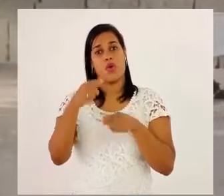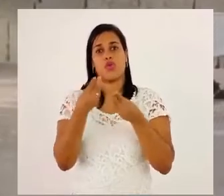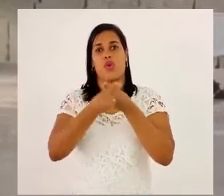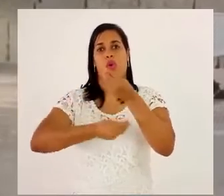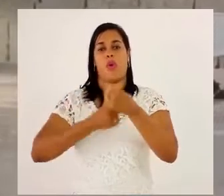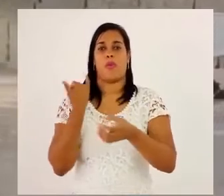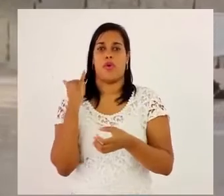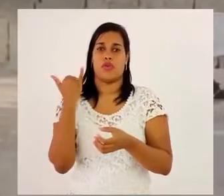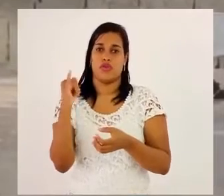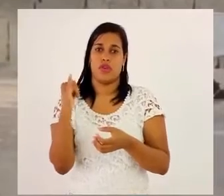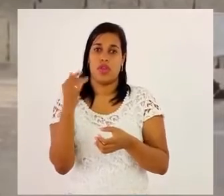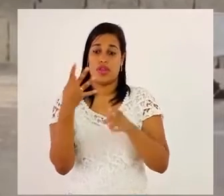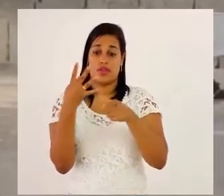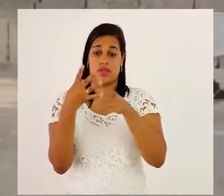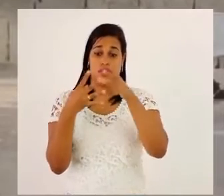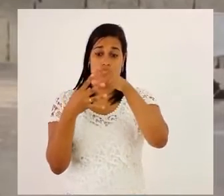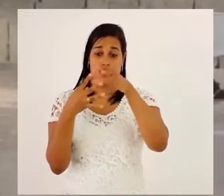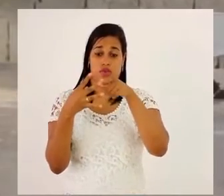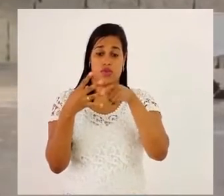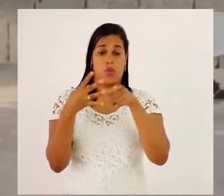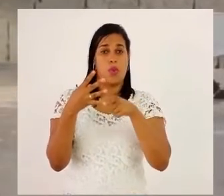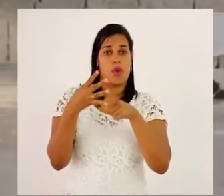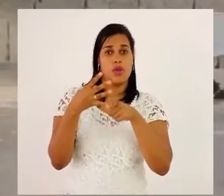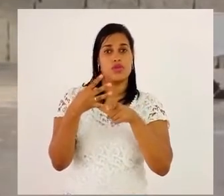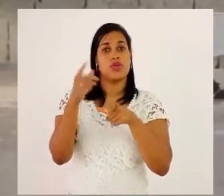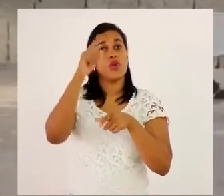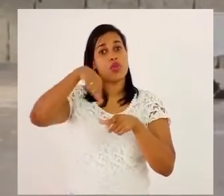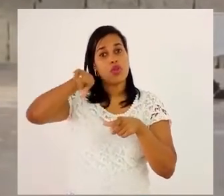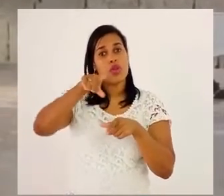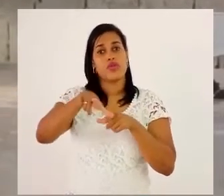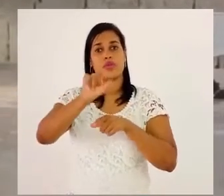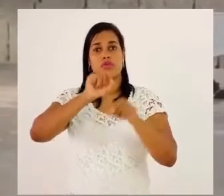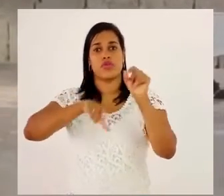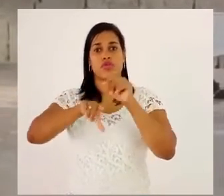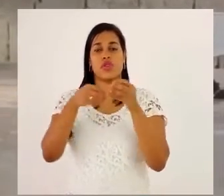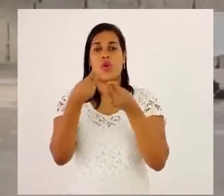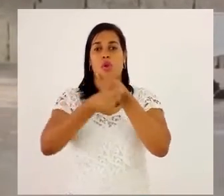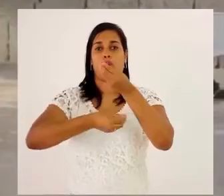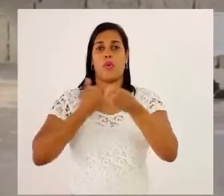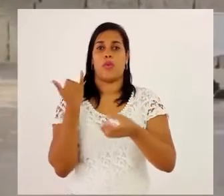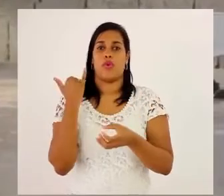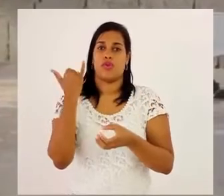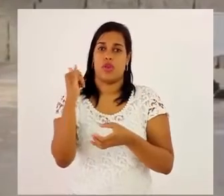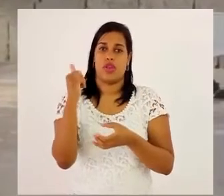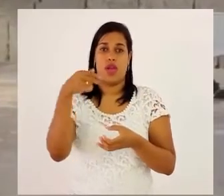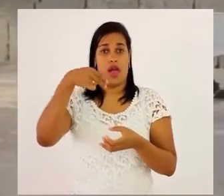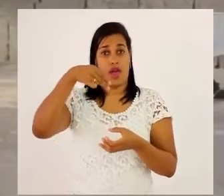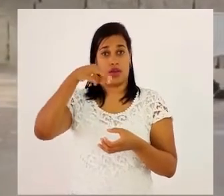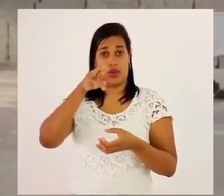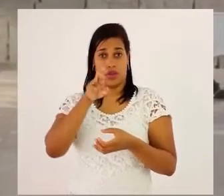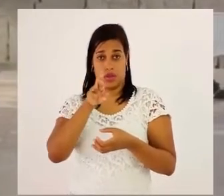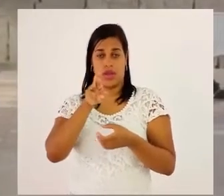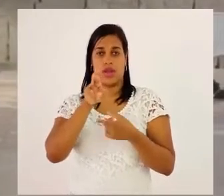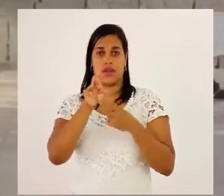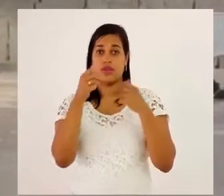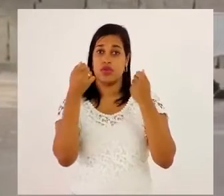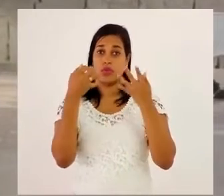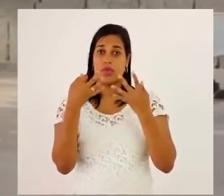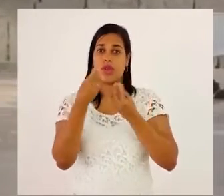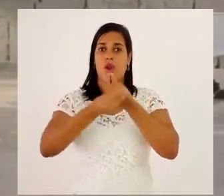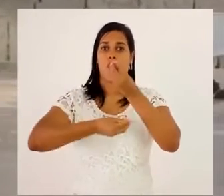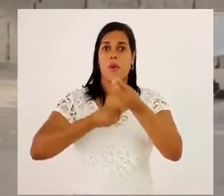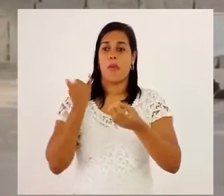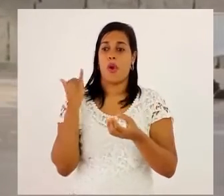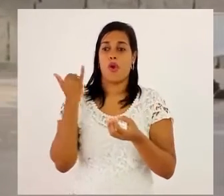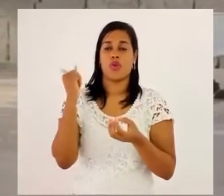controle. Então, a partir dessas 4 etapas, nós vamos determinar essa medida de controle. A norma determina que as medidas de controle sejam tomadas a